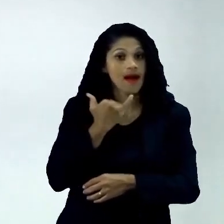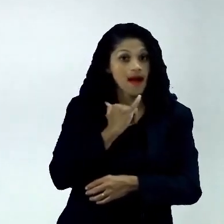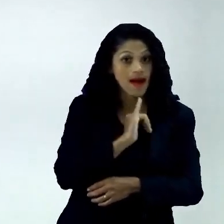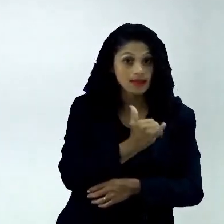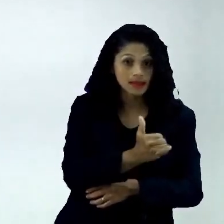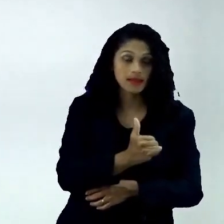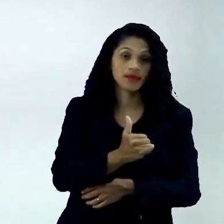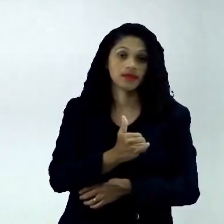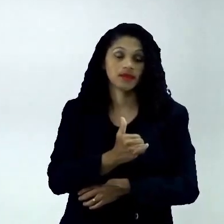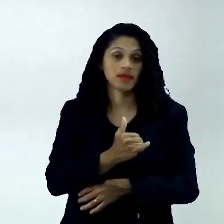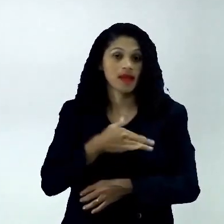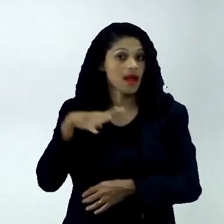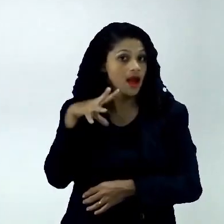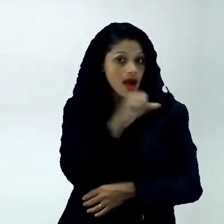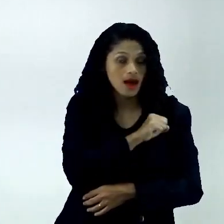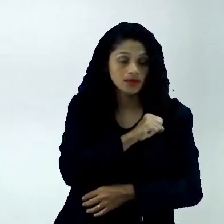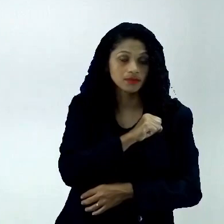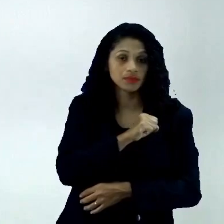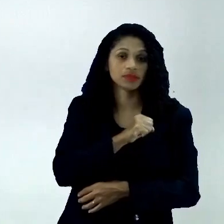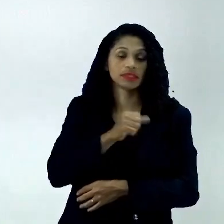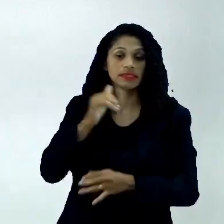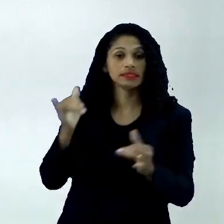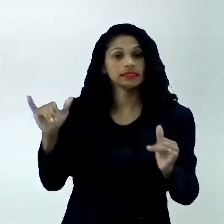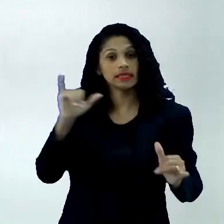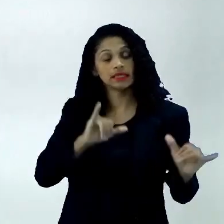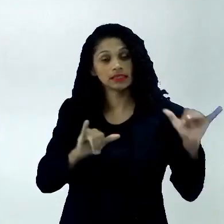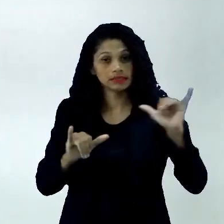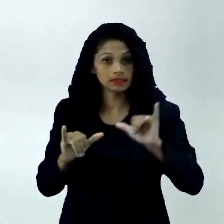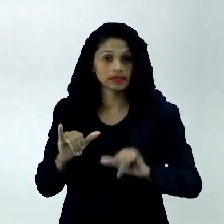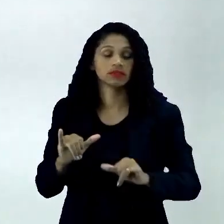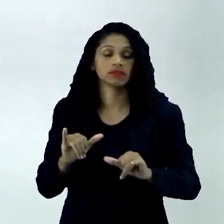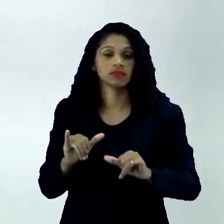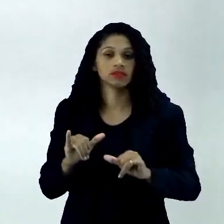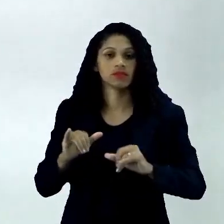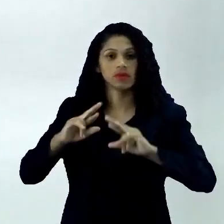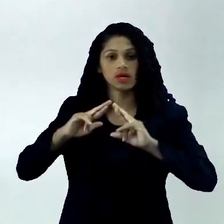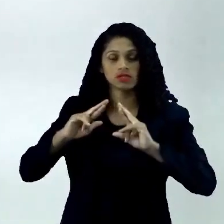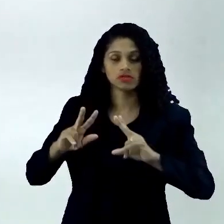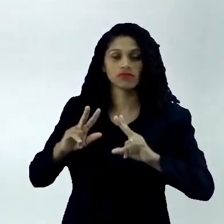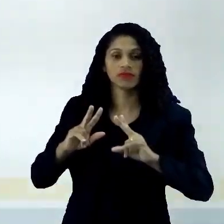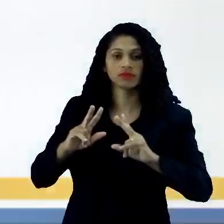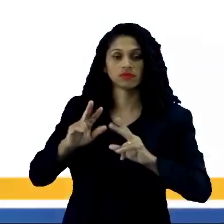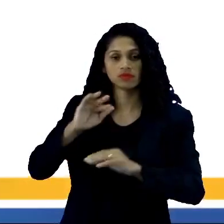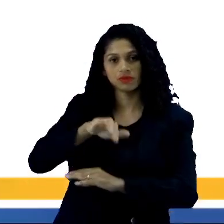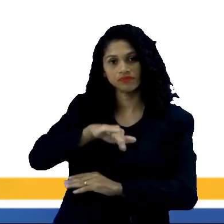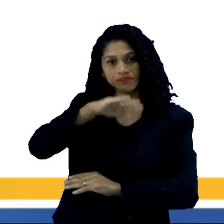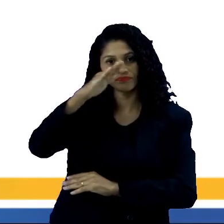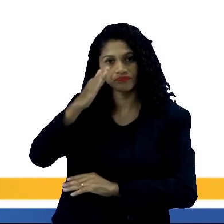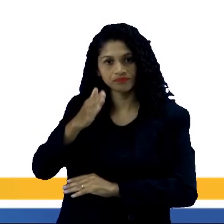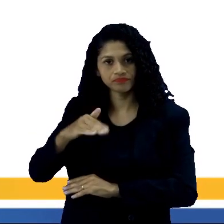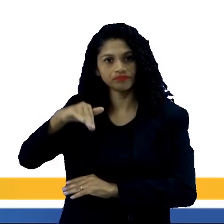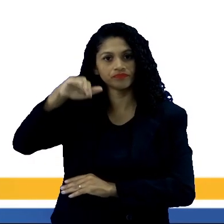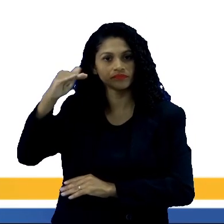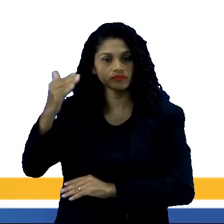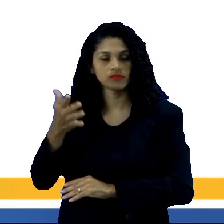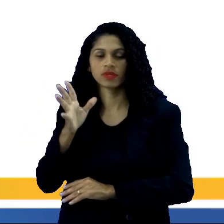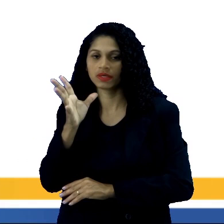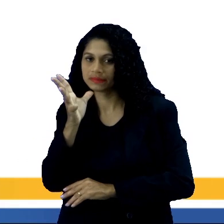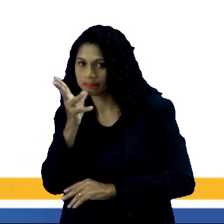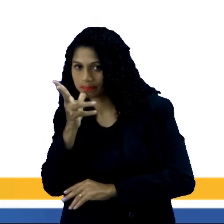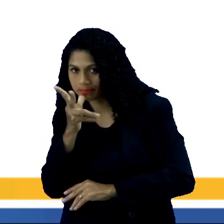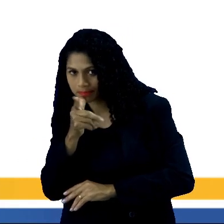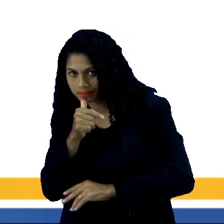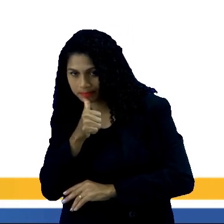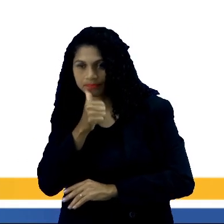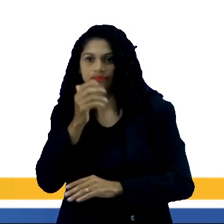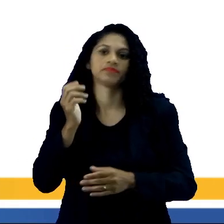é rápida e a sinapse química, por possuir os moduladores, ela vai ser um pouquinho mais lenta. E aí